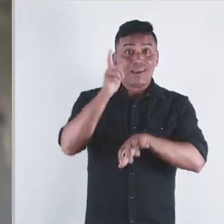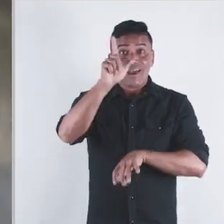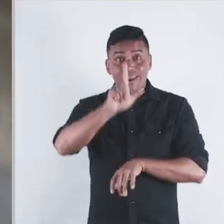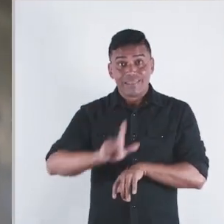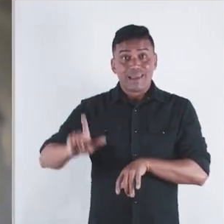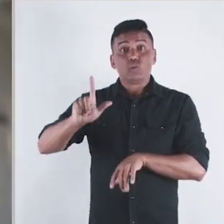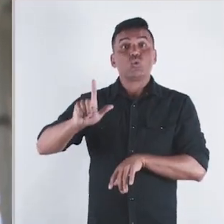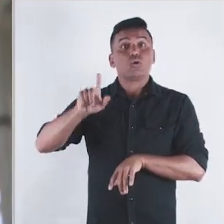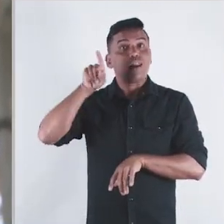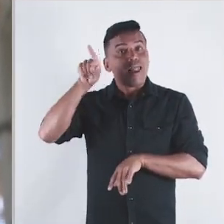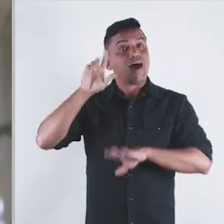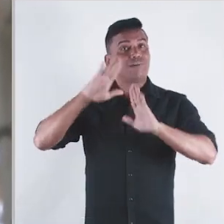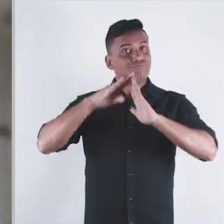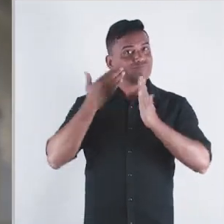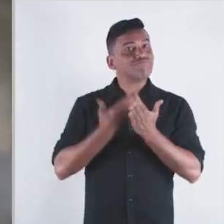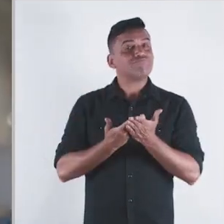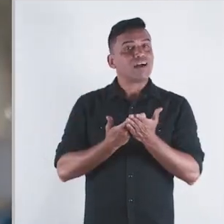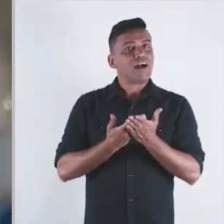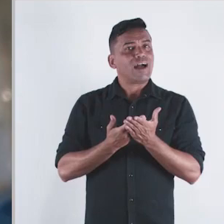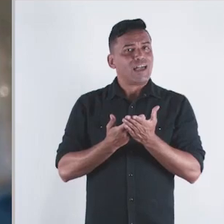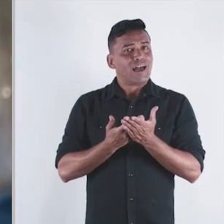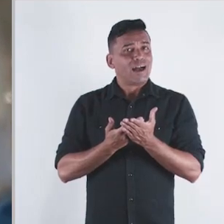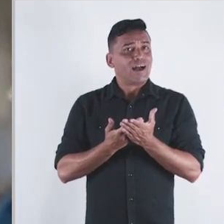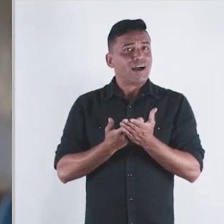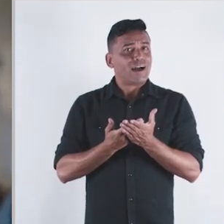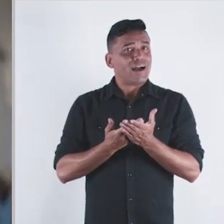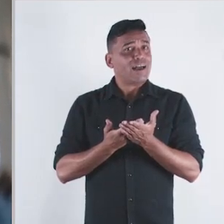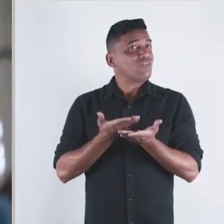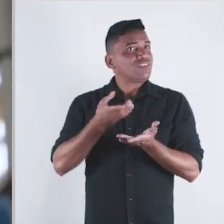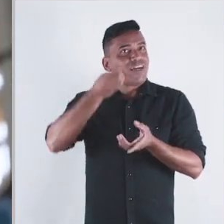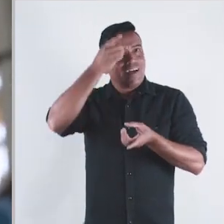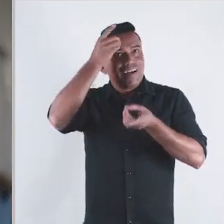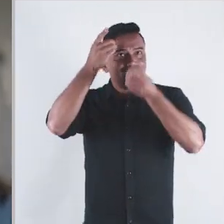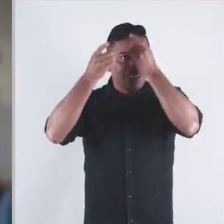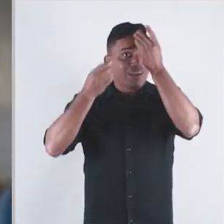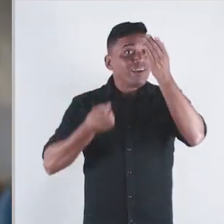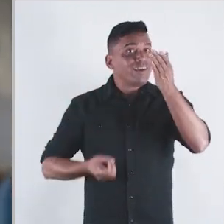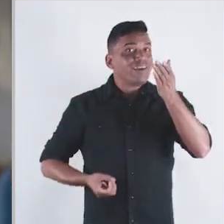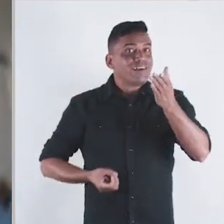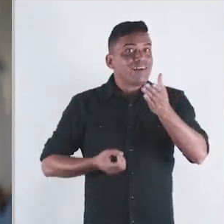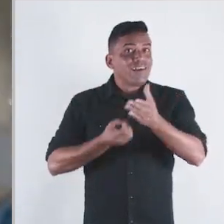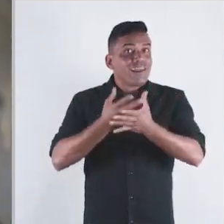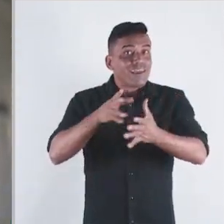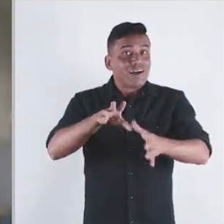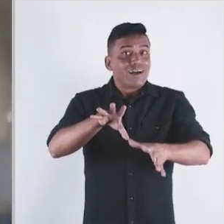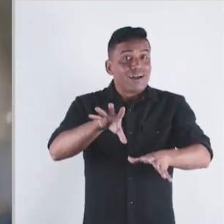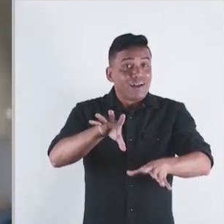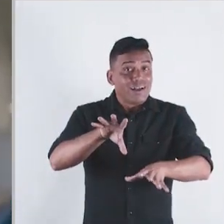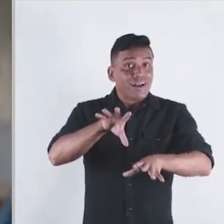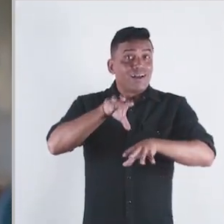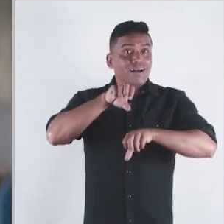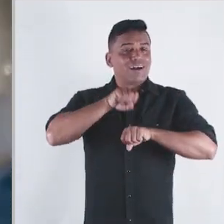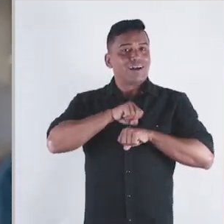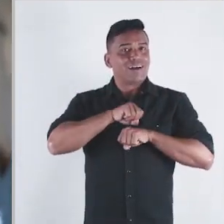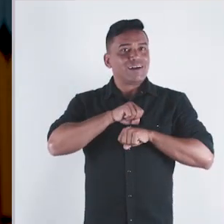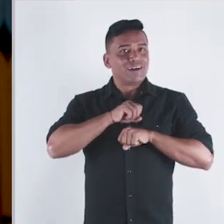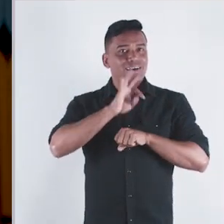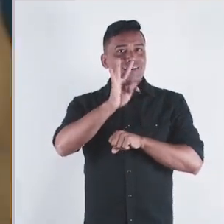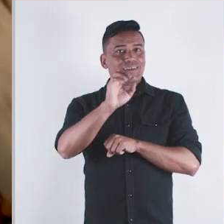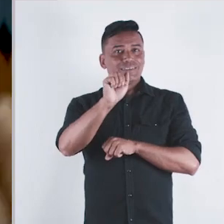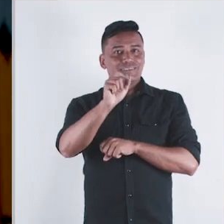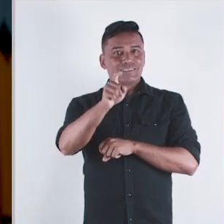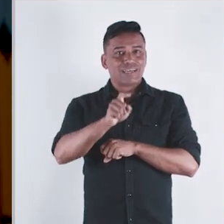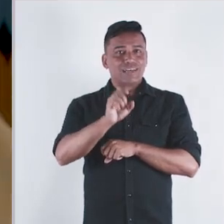É nesse momento que você cria essa. Você, inclusive, aprende essa taxonomia que você disse,